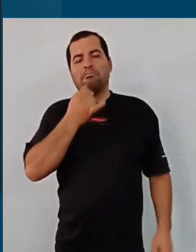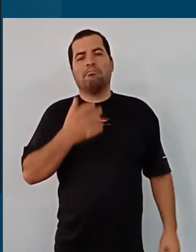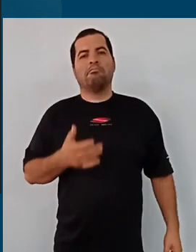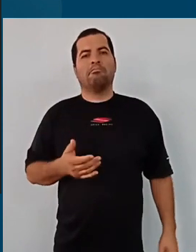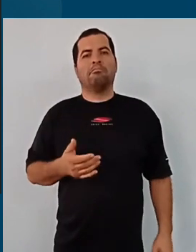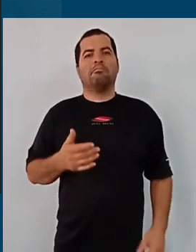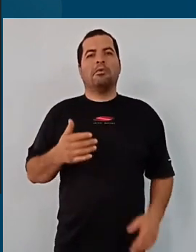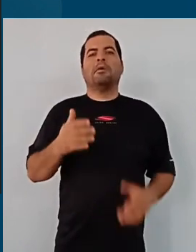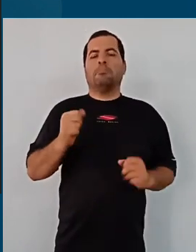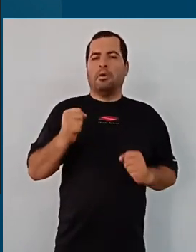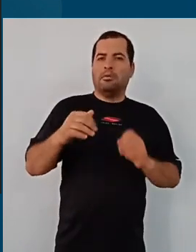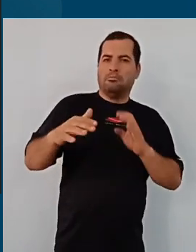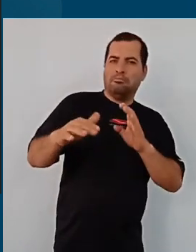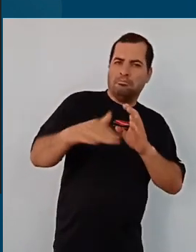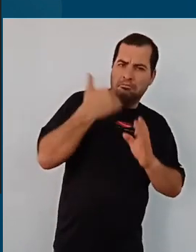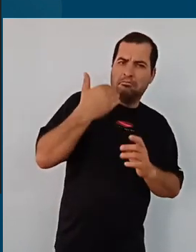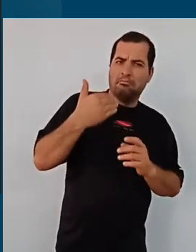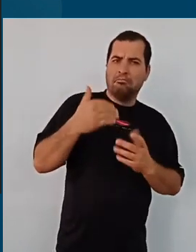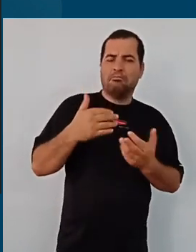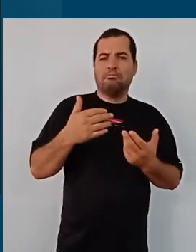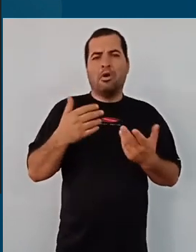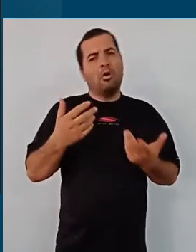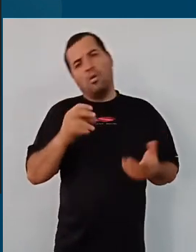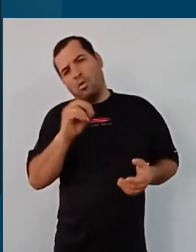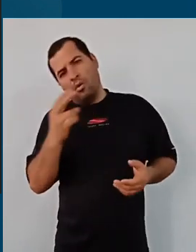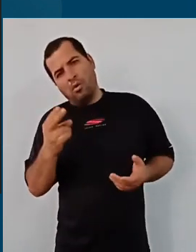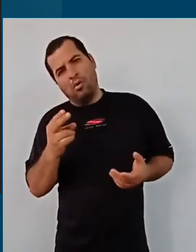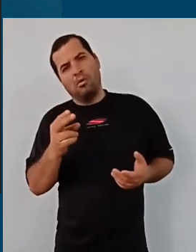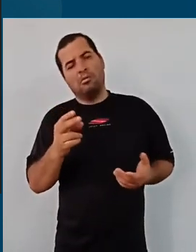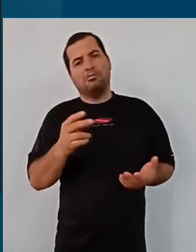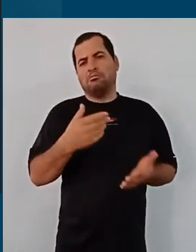para mim, pedindo um livro emprestado,